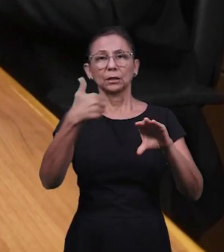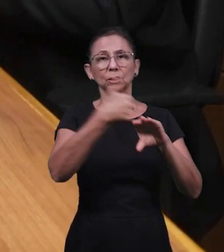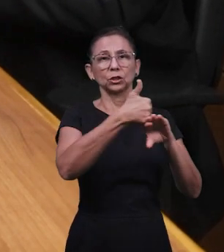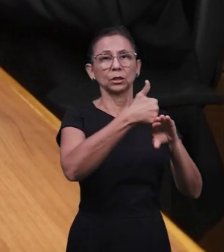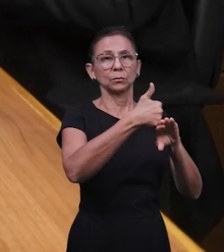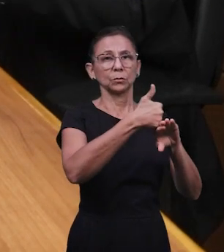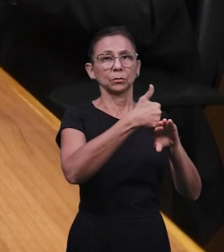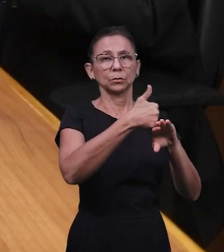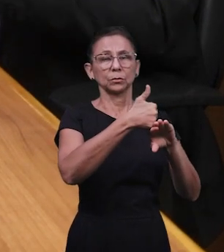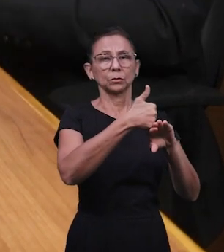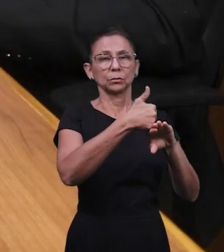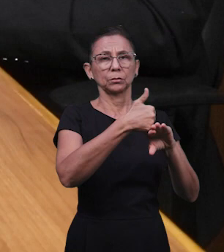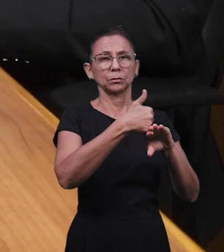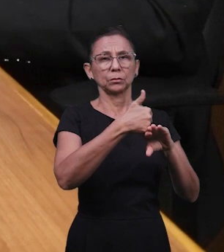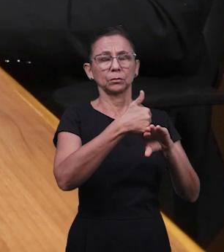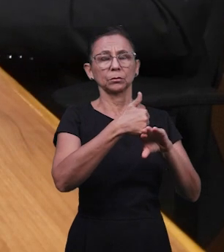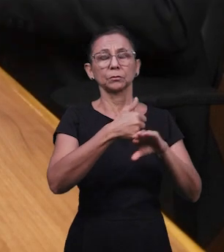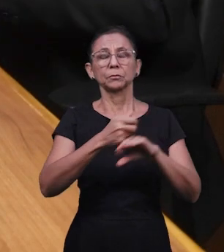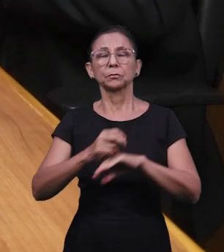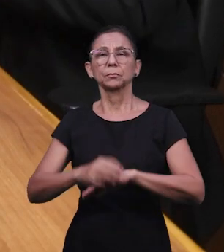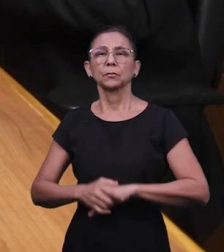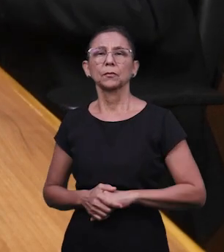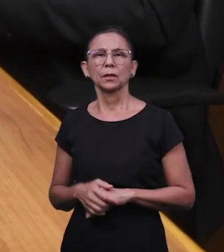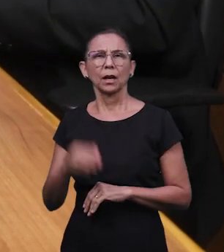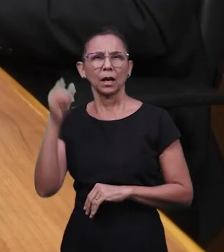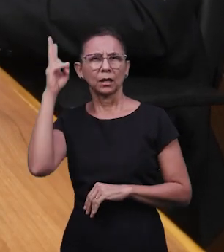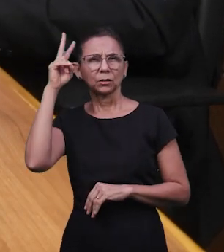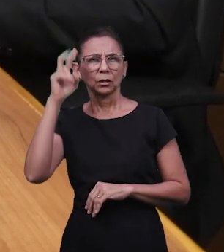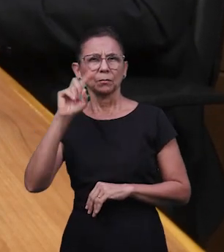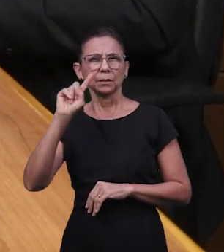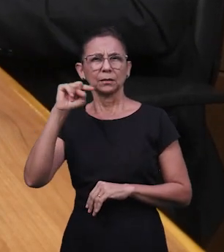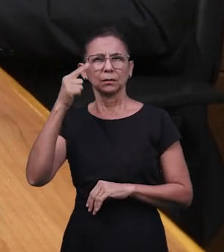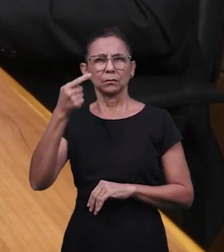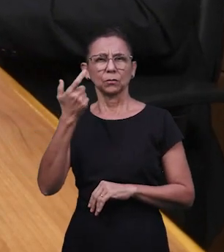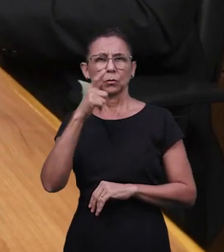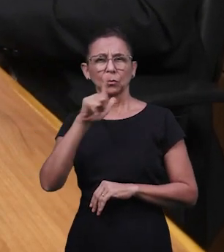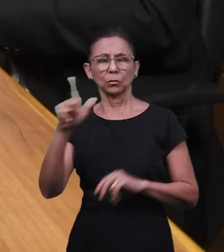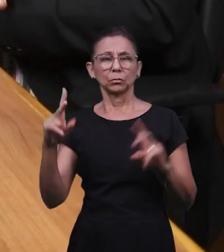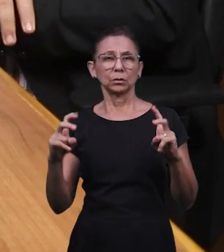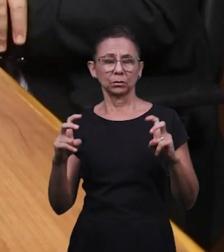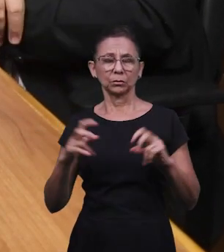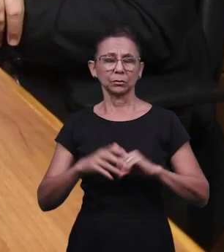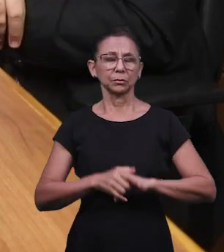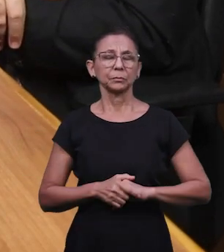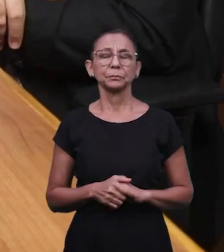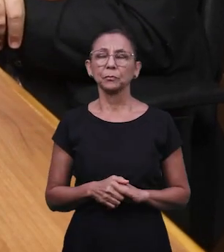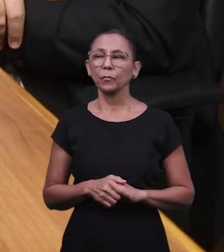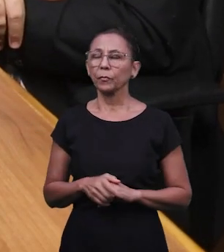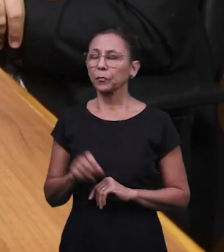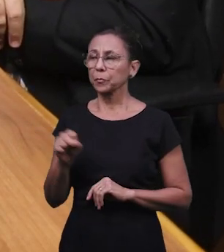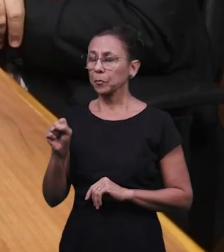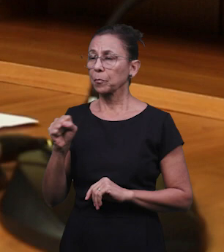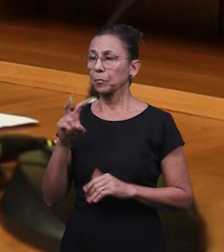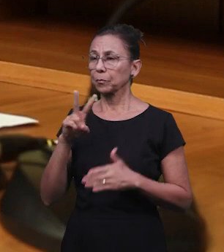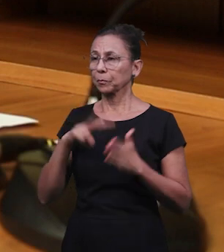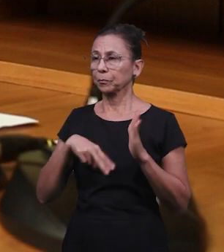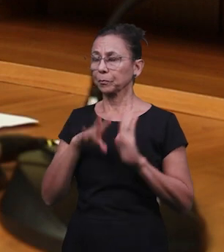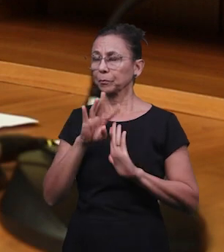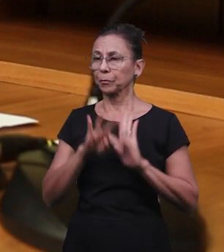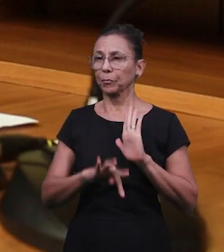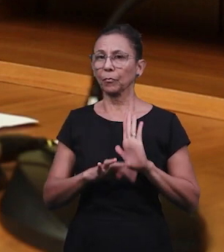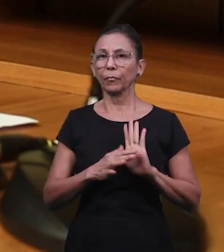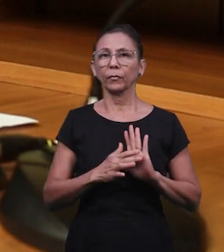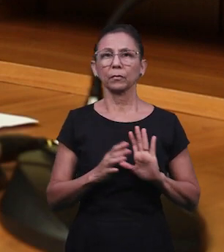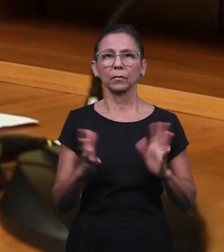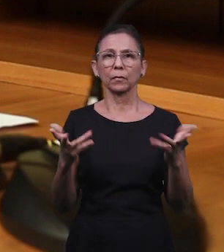cristianismo histórico, mas aí é outro assunto. Você podia fazer uma abordagem sobre esse assunto? Sim, o texto que nós lemos